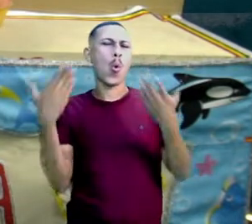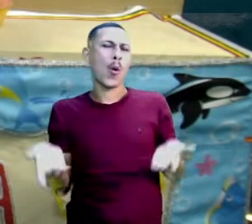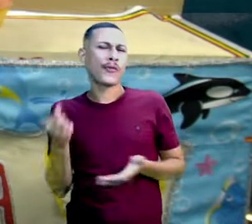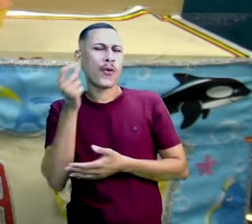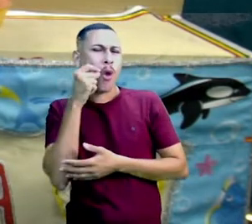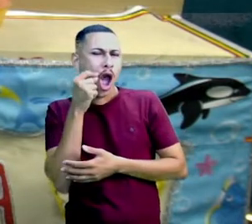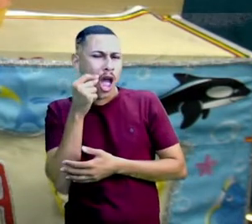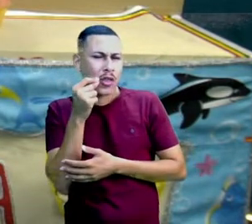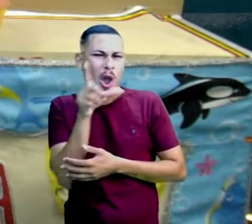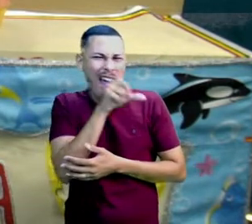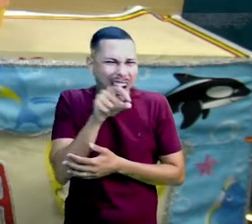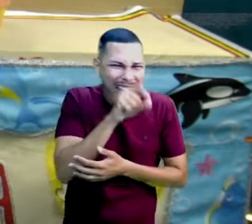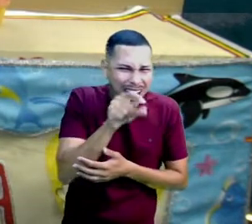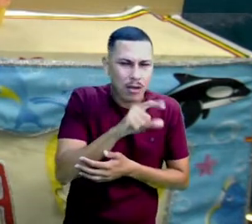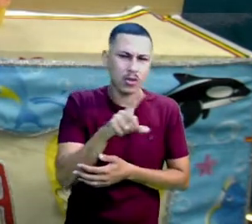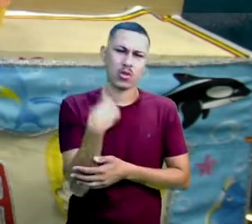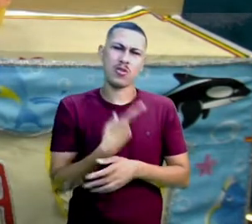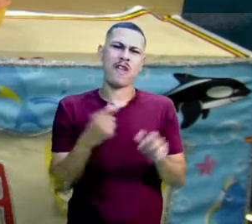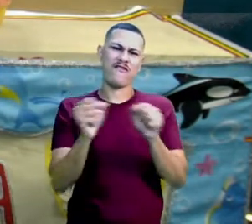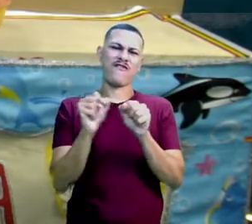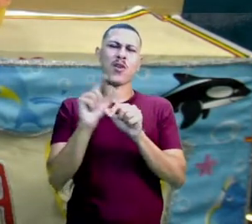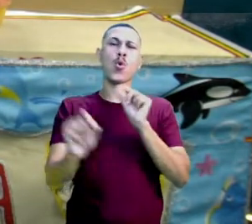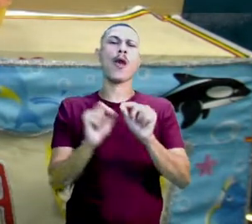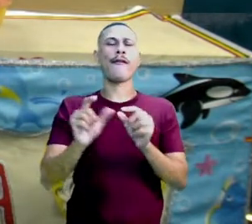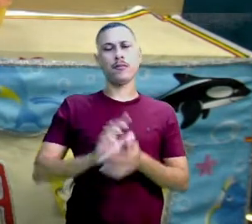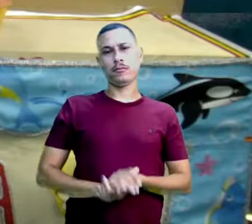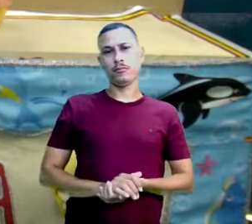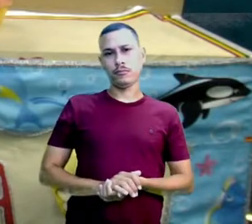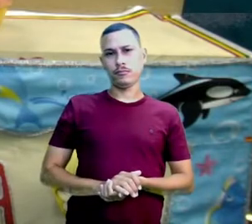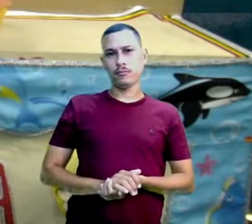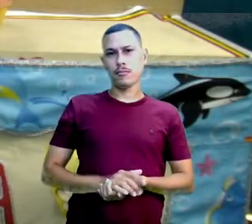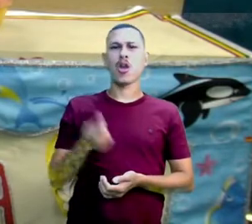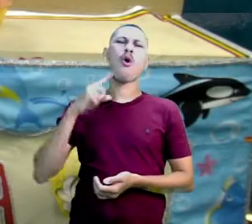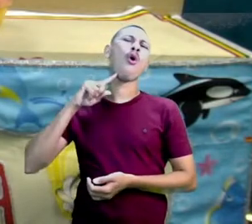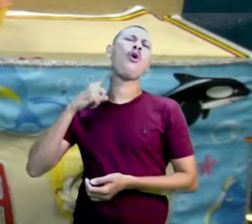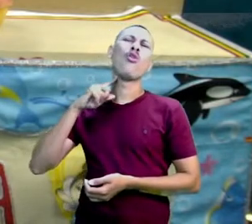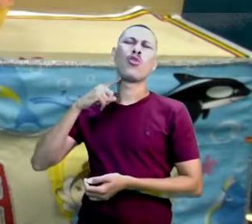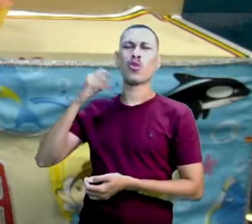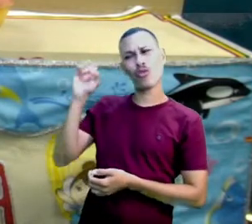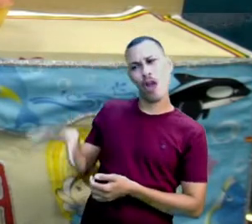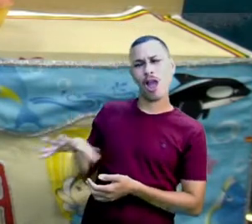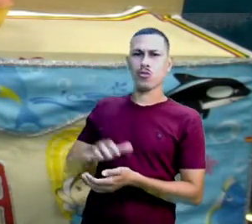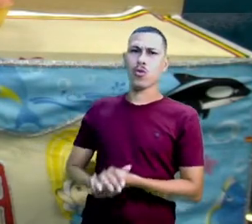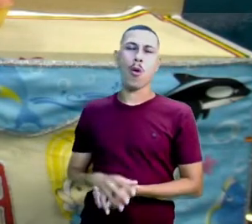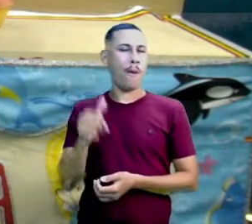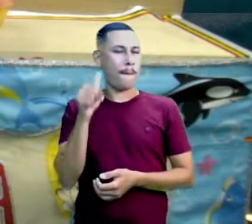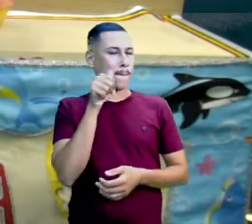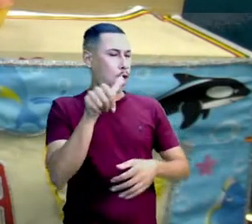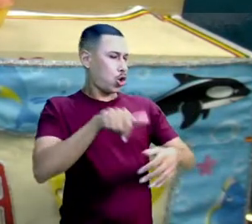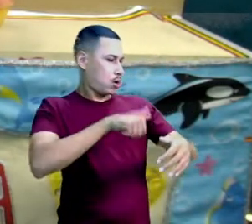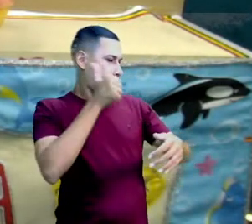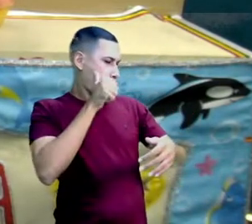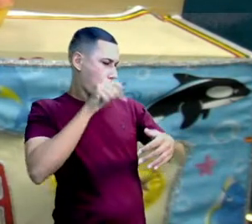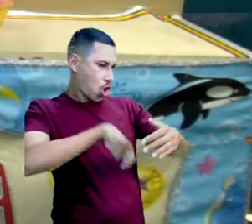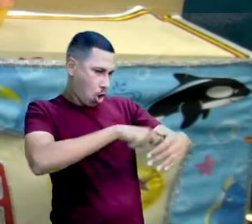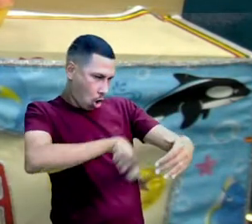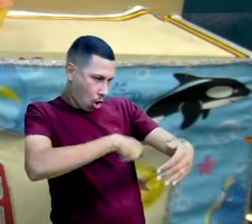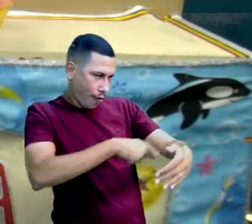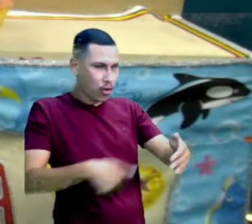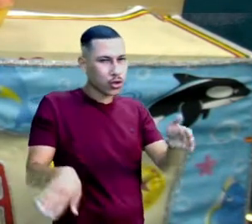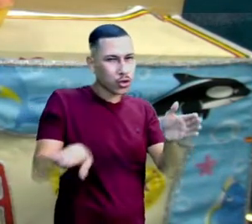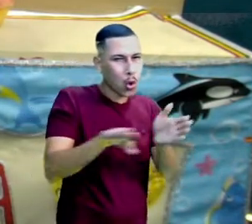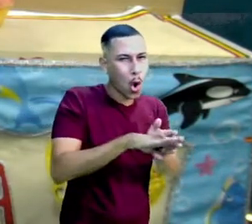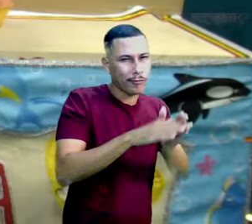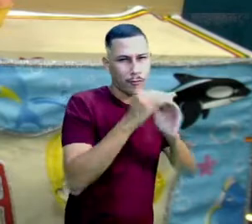faz? Joga fora. Pois é. Quando a cozinheira chegou na dispensa, que viu aquela